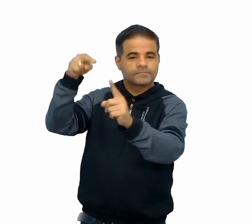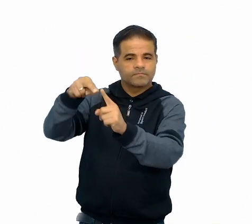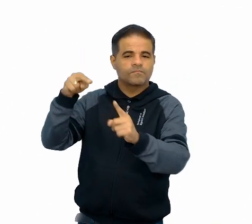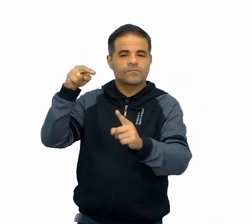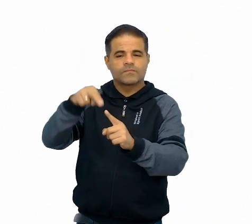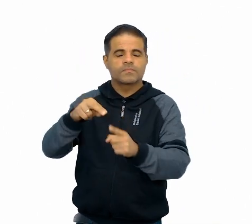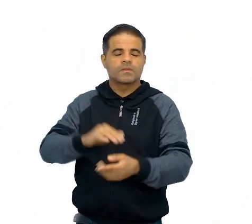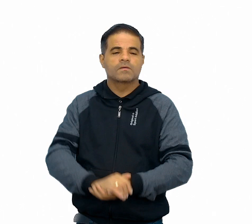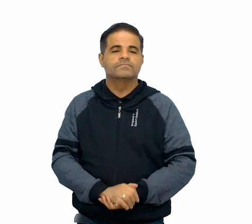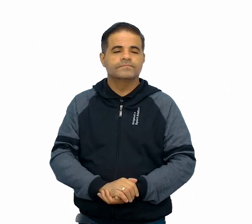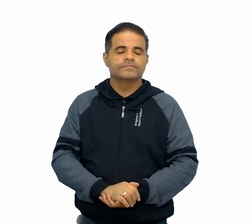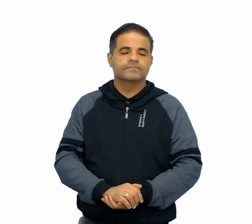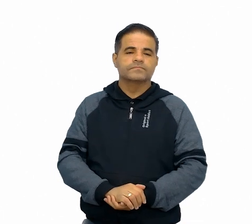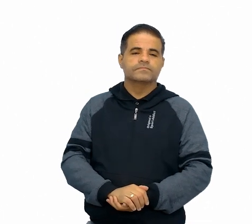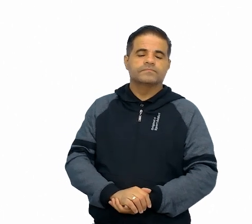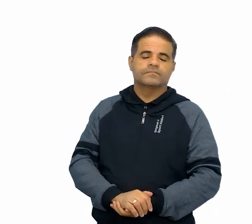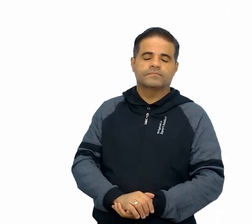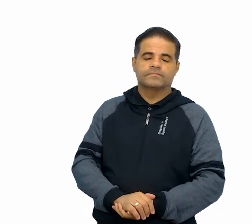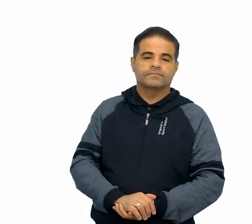referências